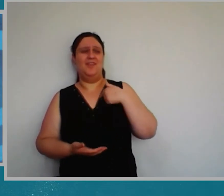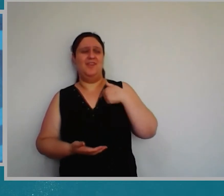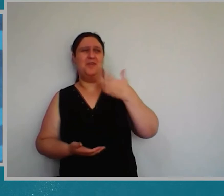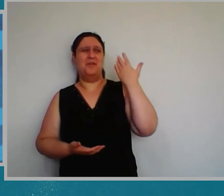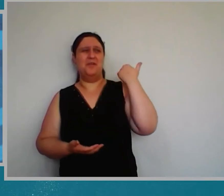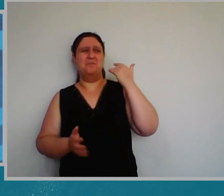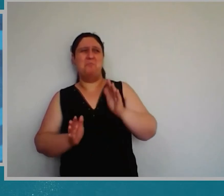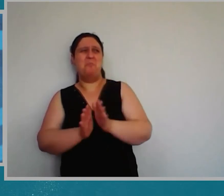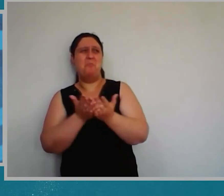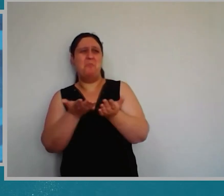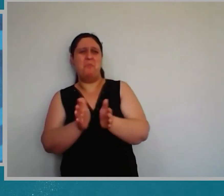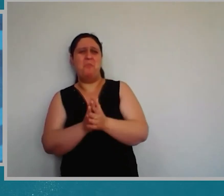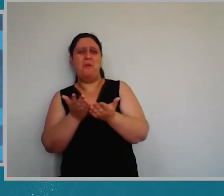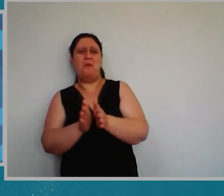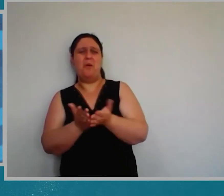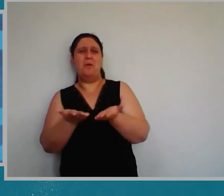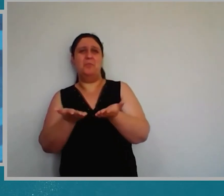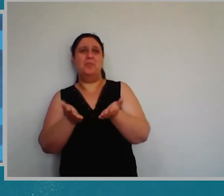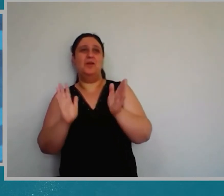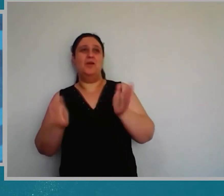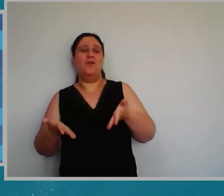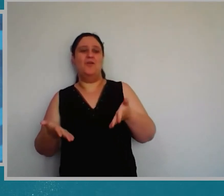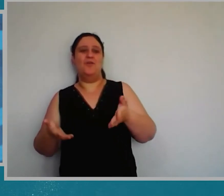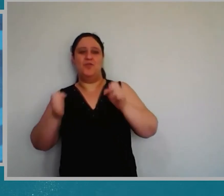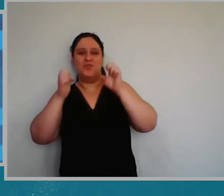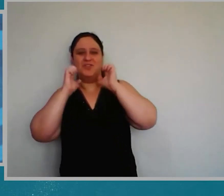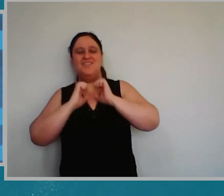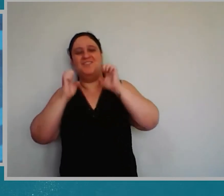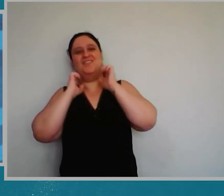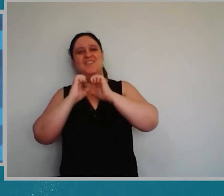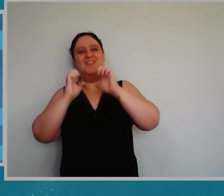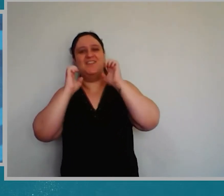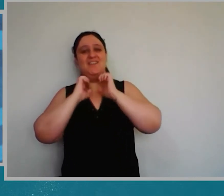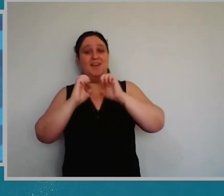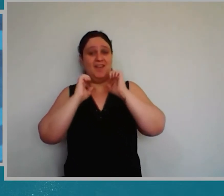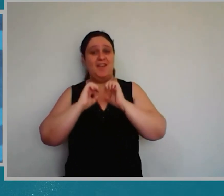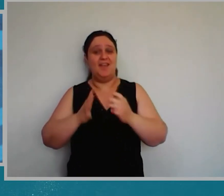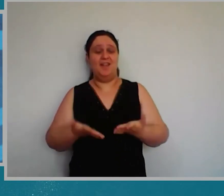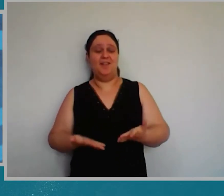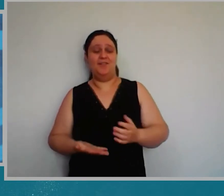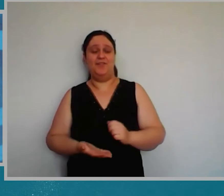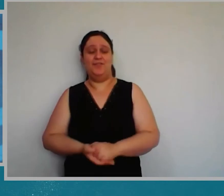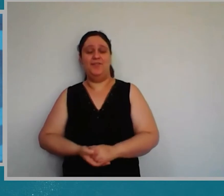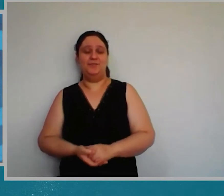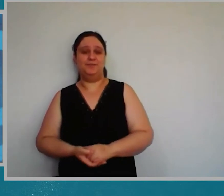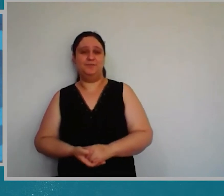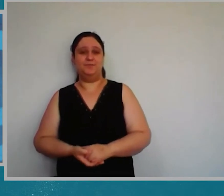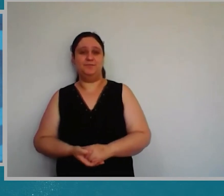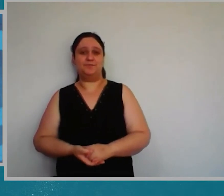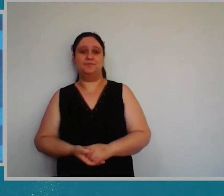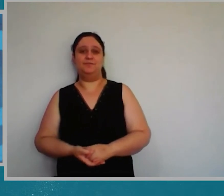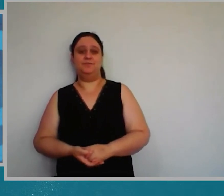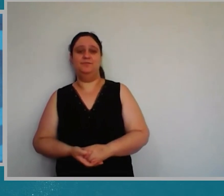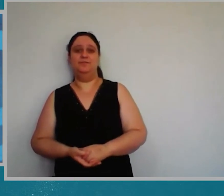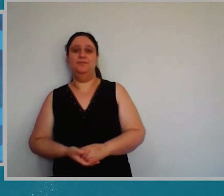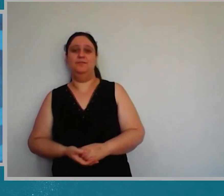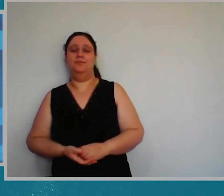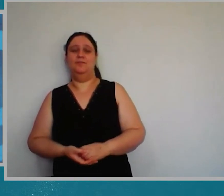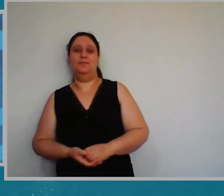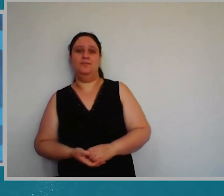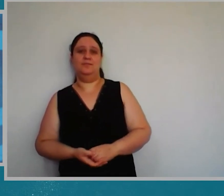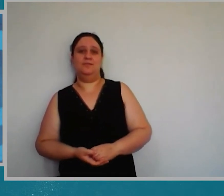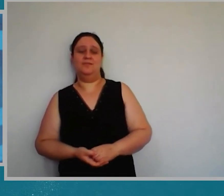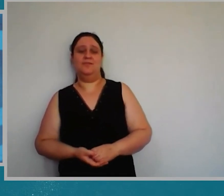Deus, hoje está sendo pregado o Evangelho aos pobres. Irmãos, que mais nós vamos